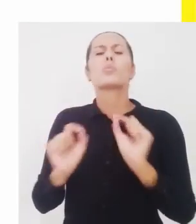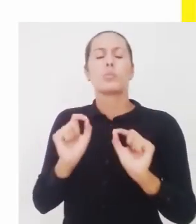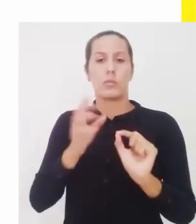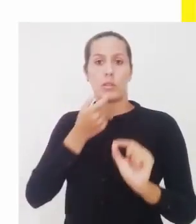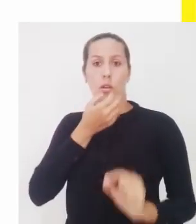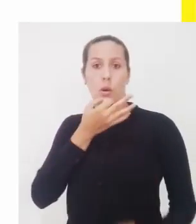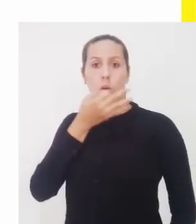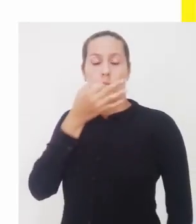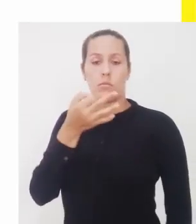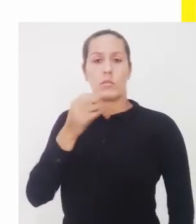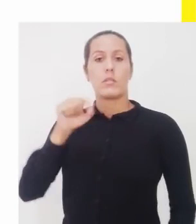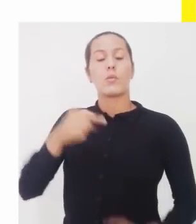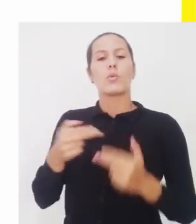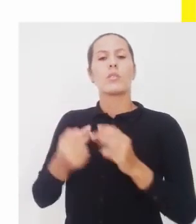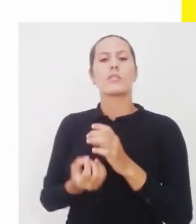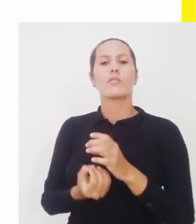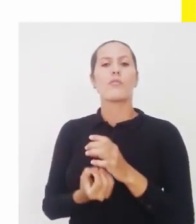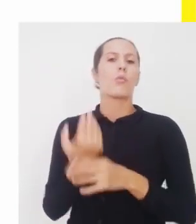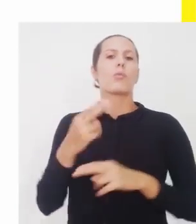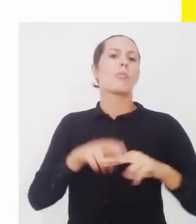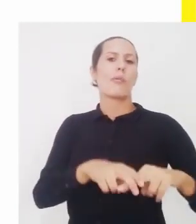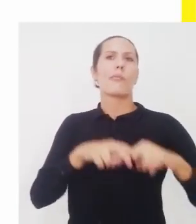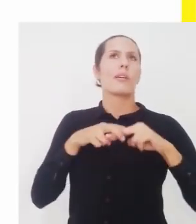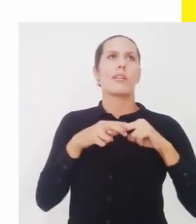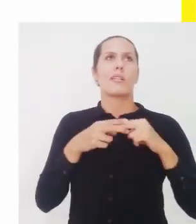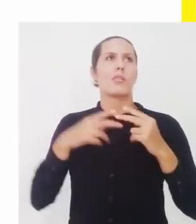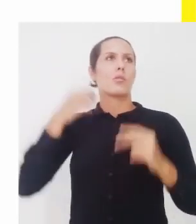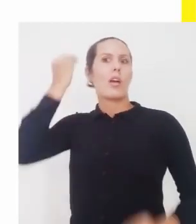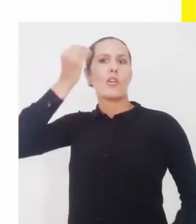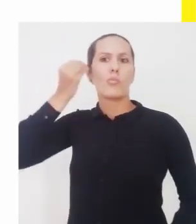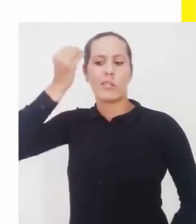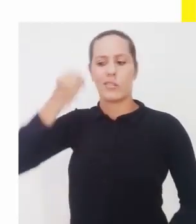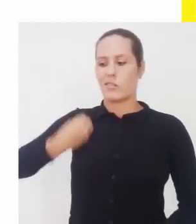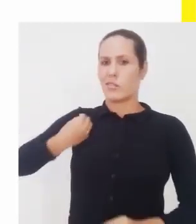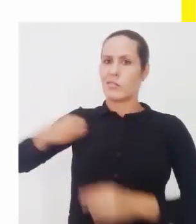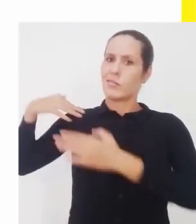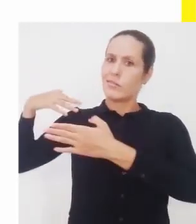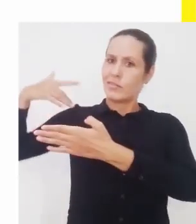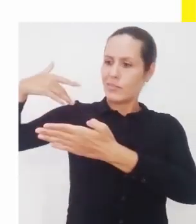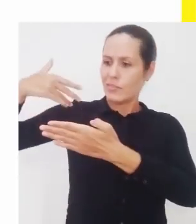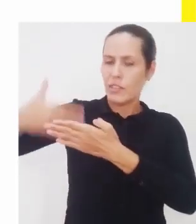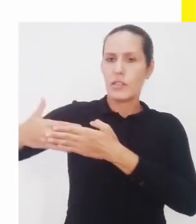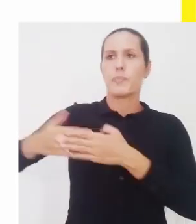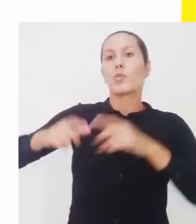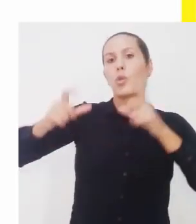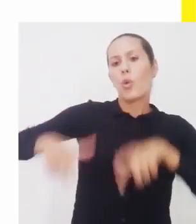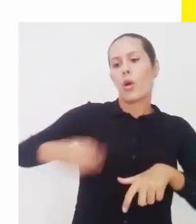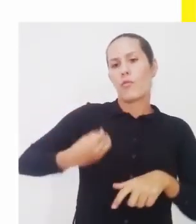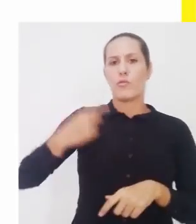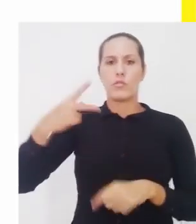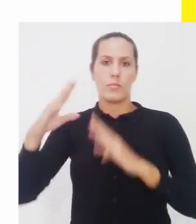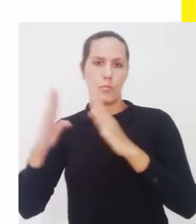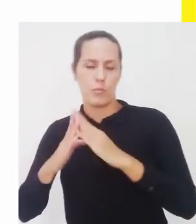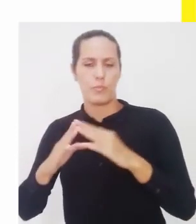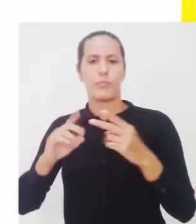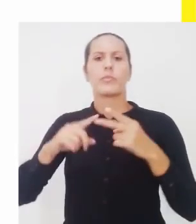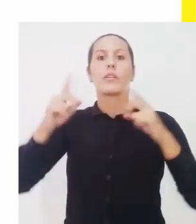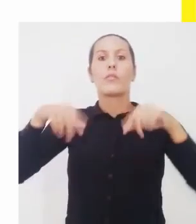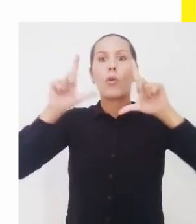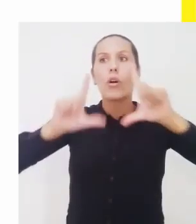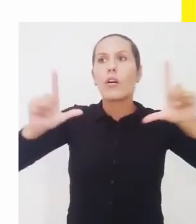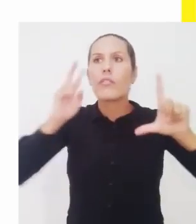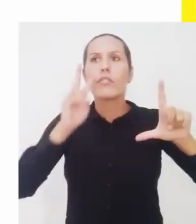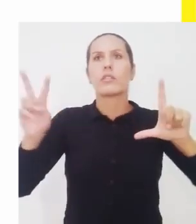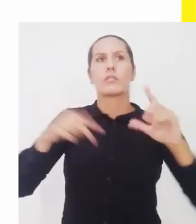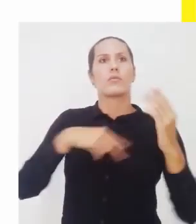a opinião? A opinião é aquilo que se forma a partir de todas as suas experiências pessoais, ou seja, o local